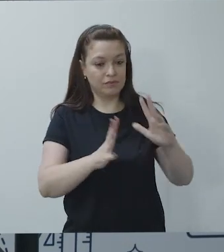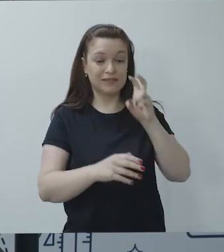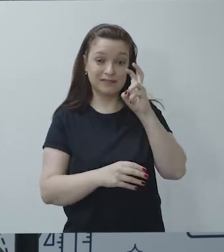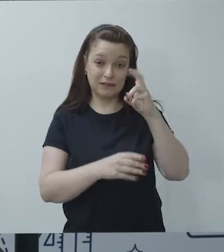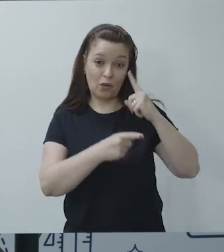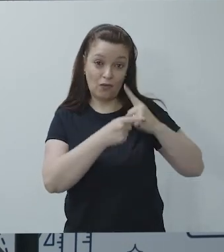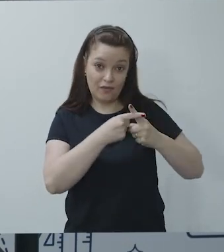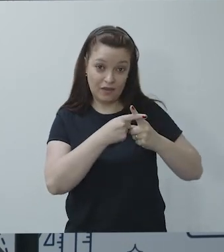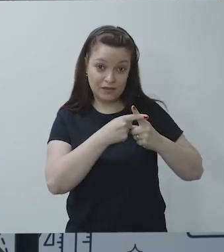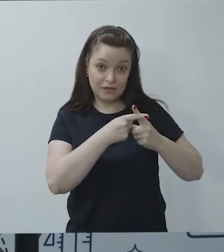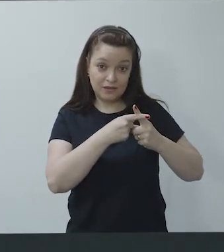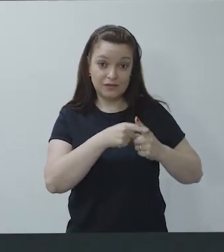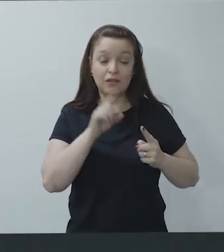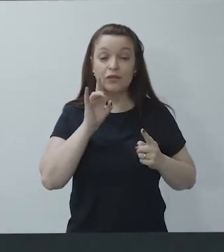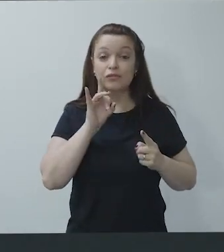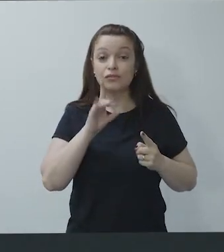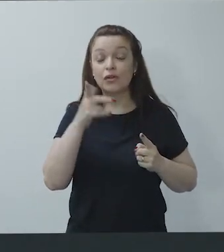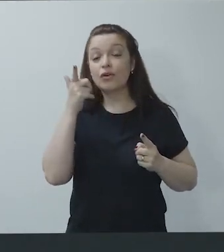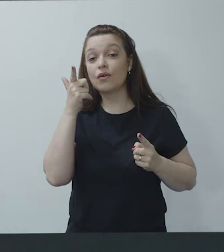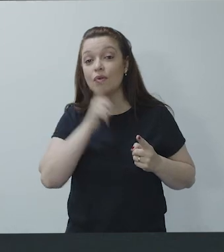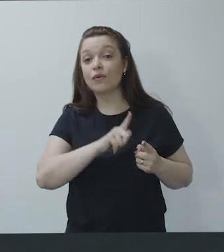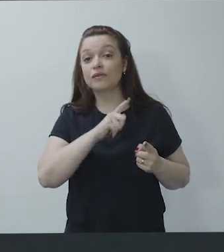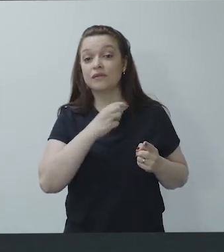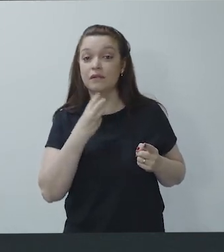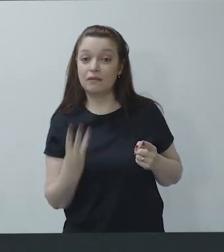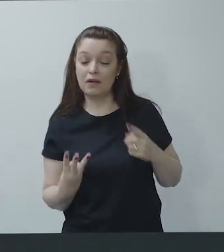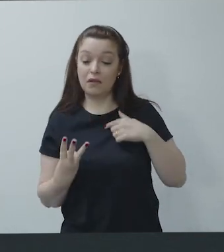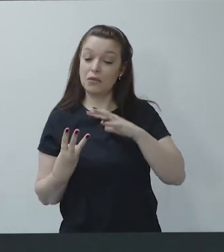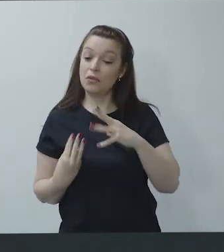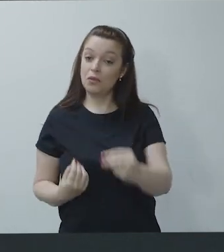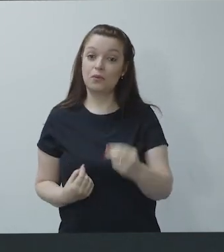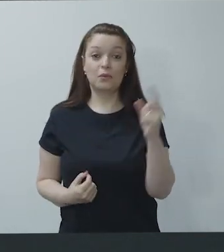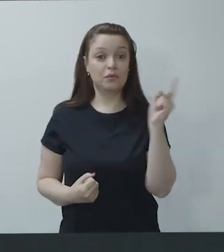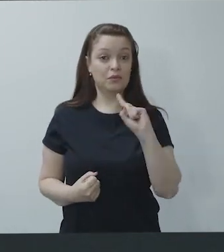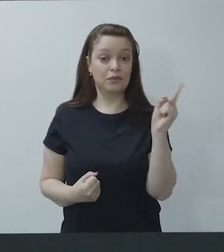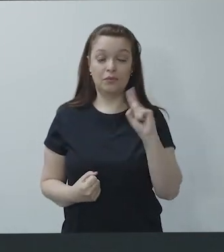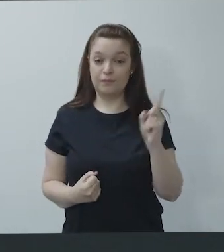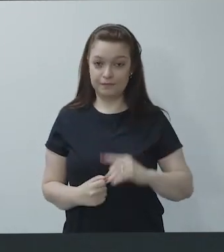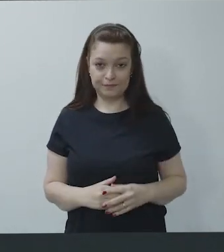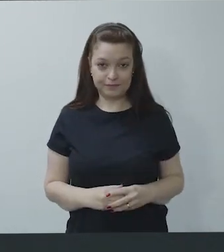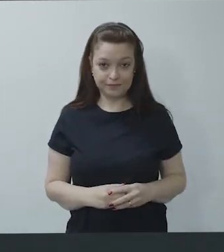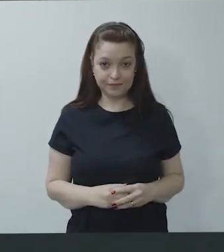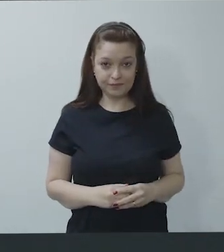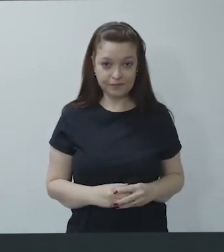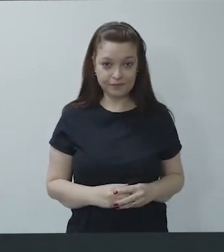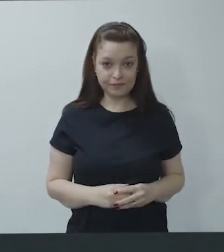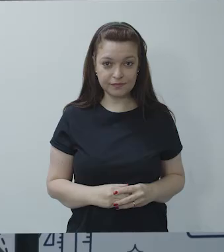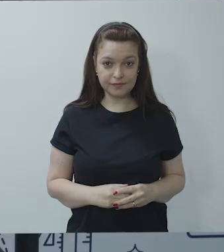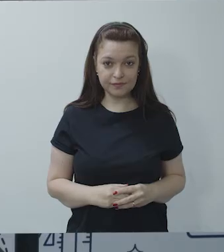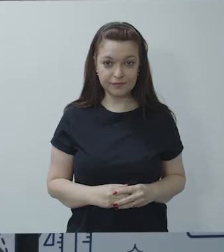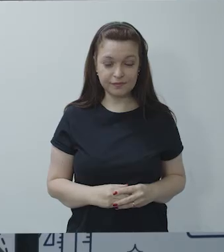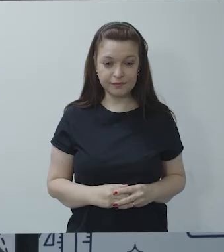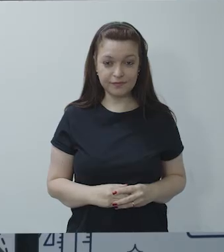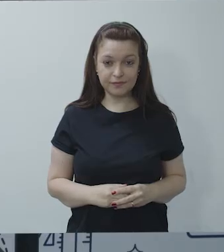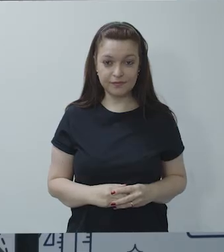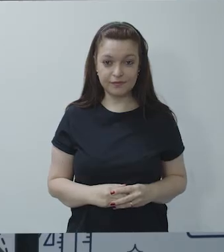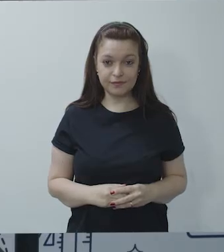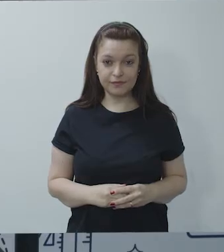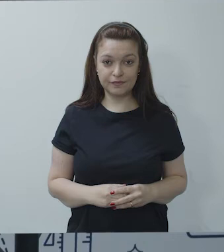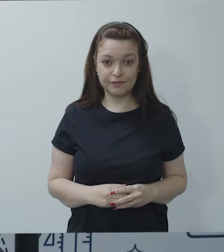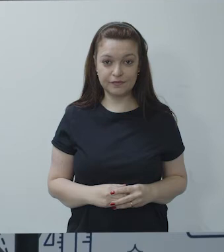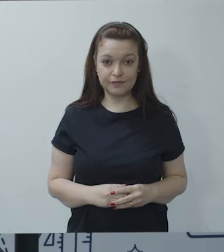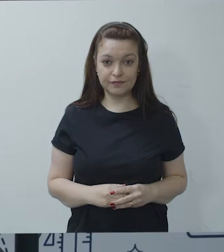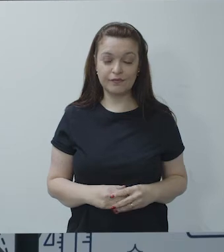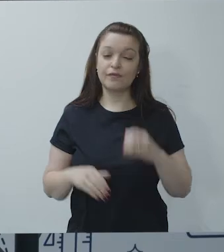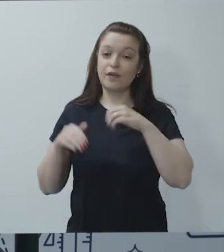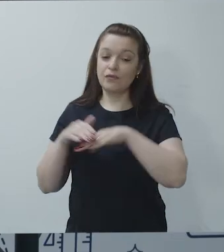5 jogadas que a gente fez, eu não consegui marcar todos os números da cartela. Vamos descobrir lá?